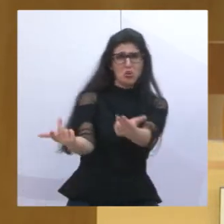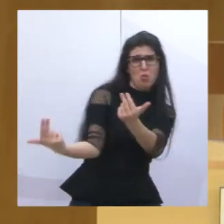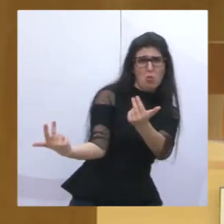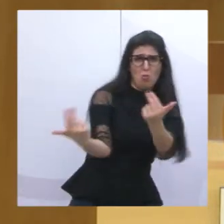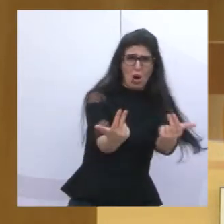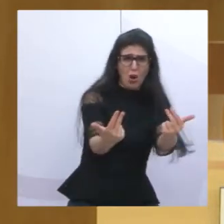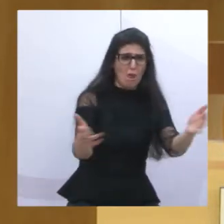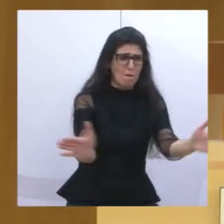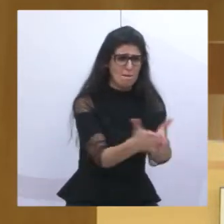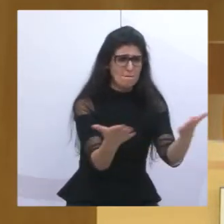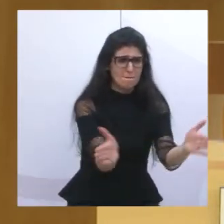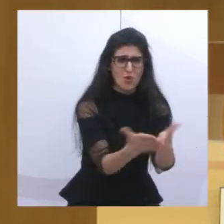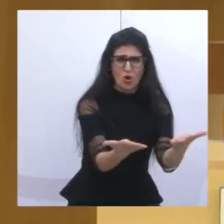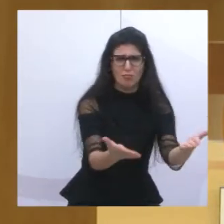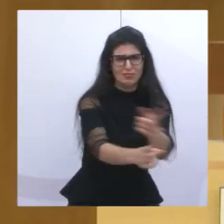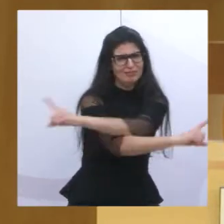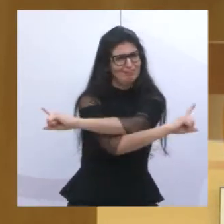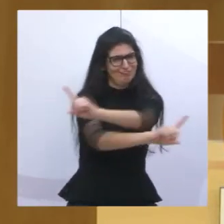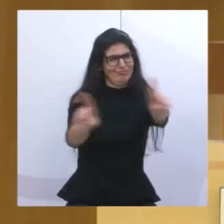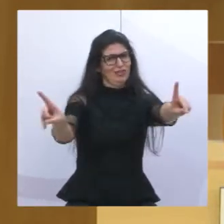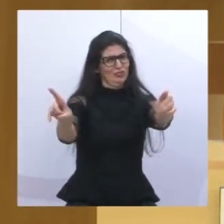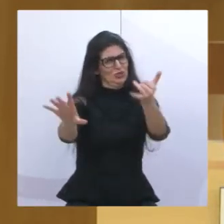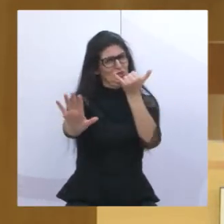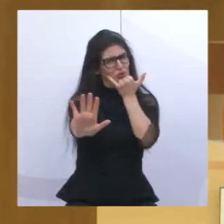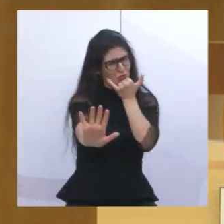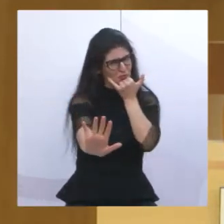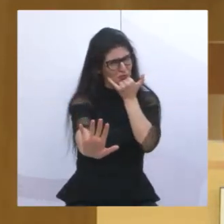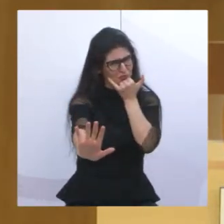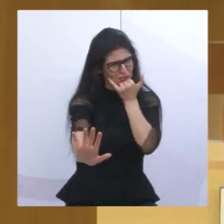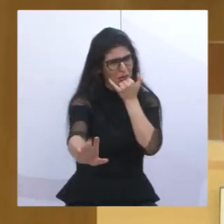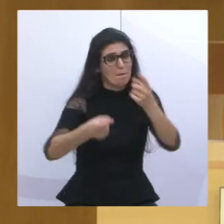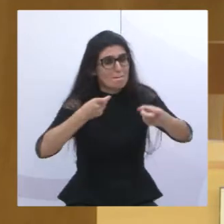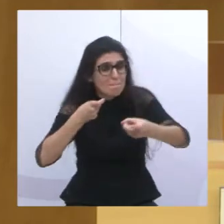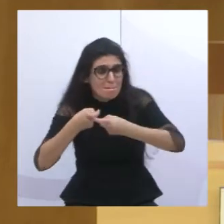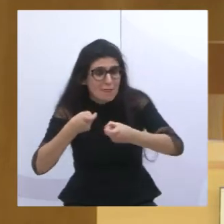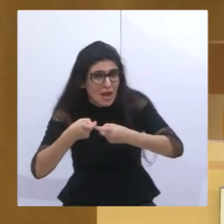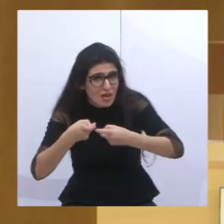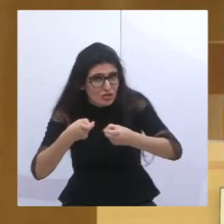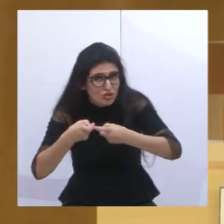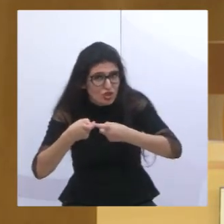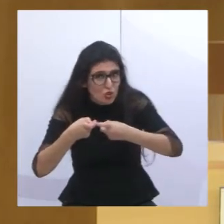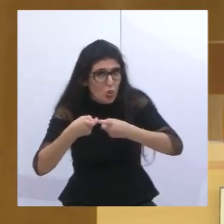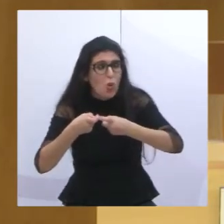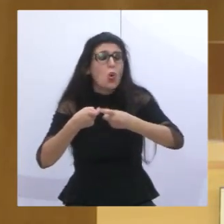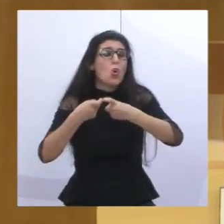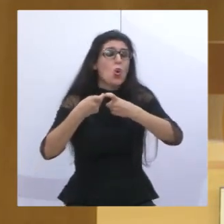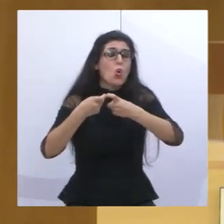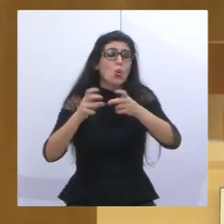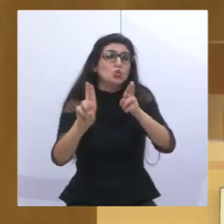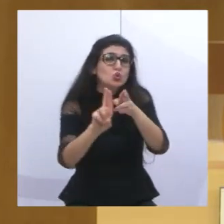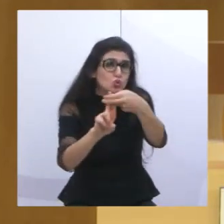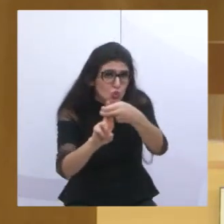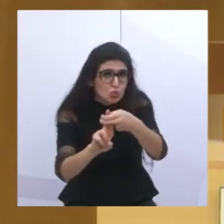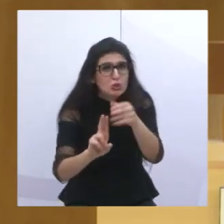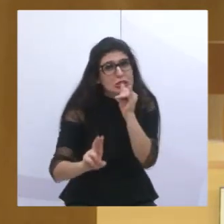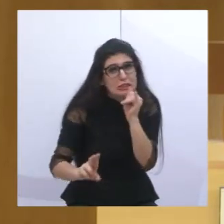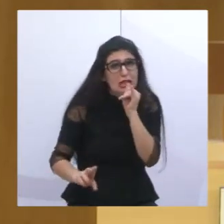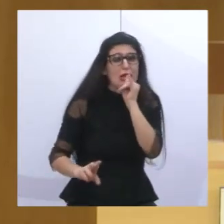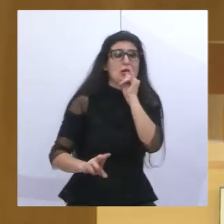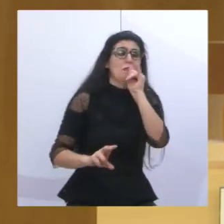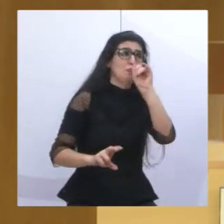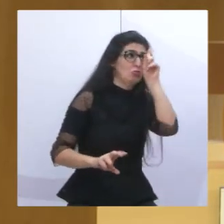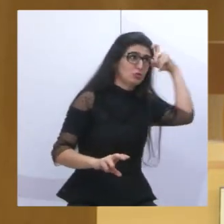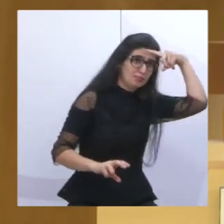concordo. Como eu estou falando, o projeto dele é excelente. Se fosse beneficiar aquelas pessoas que têm ali um salarinho